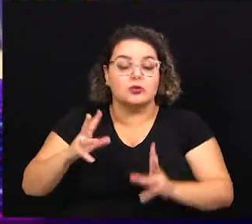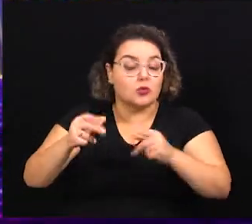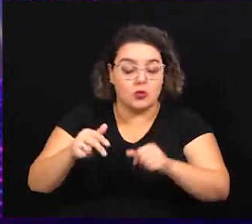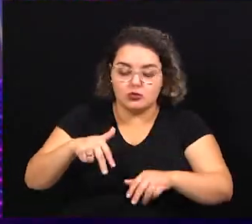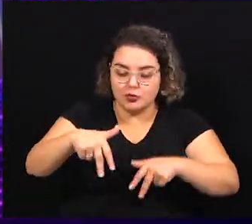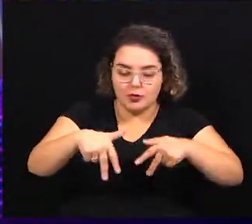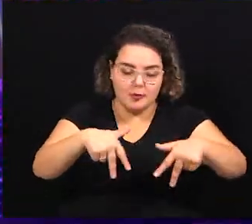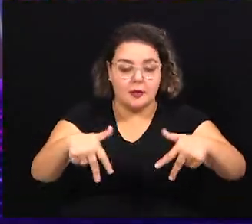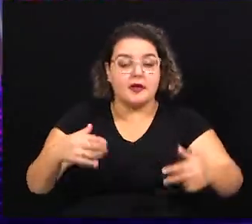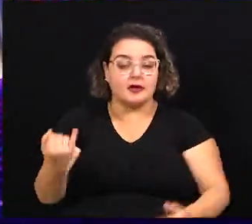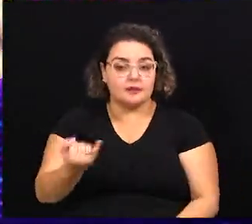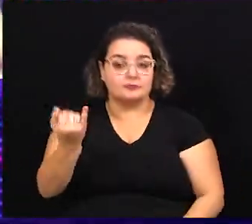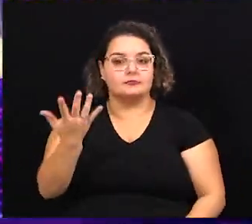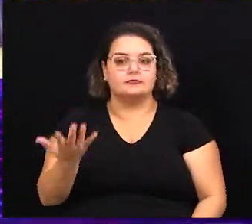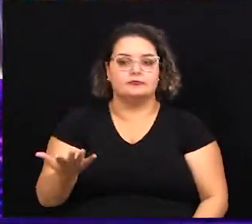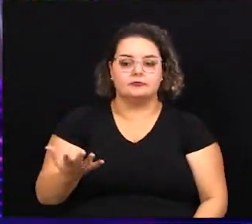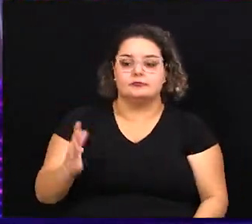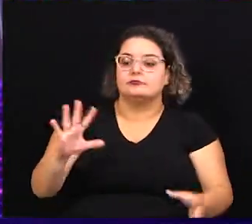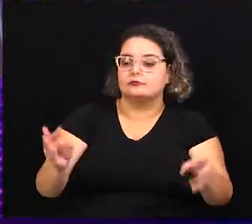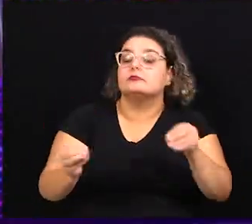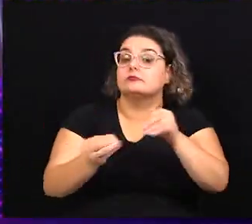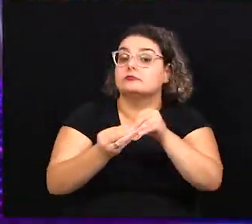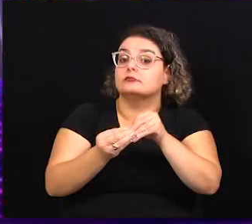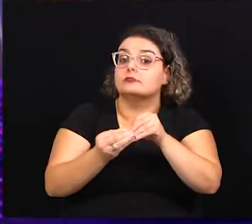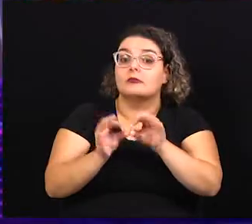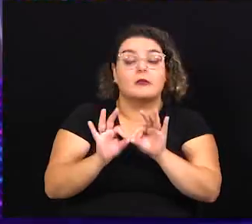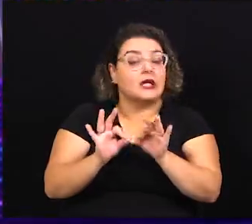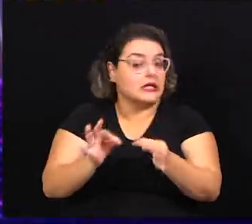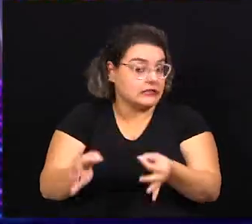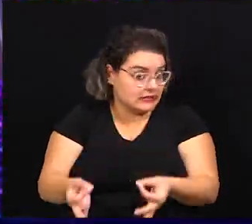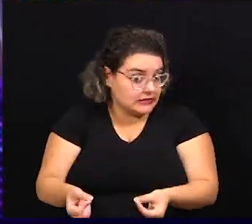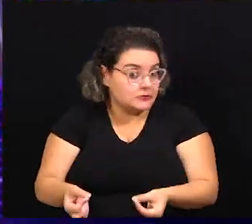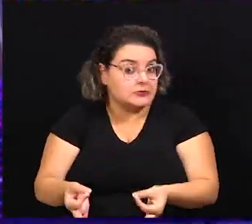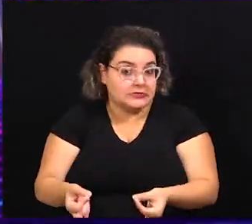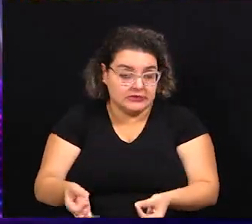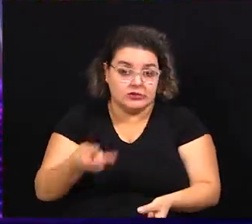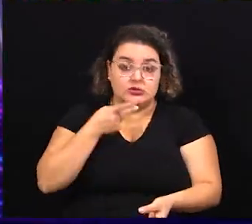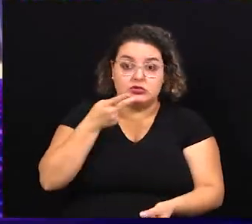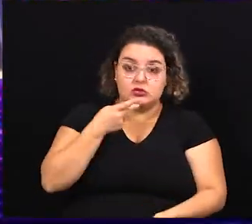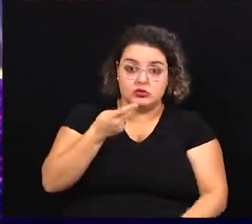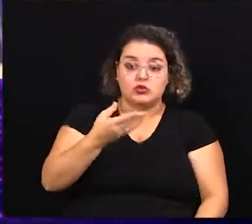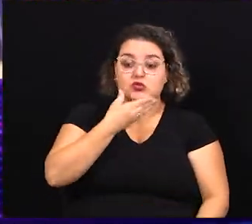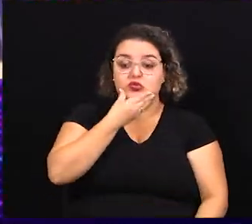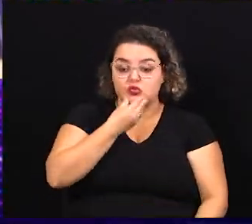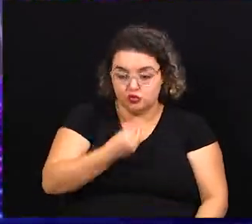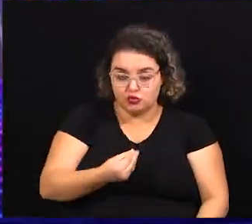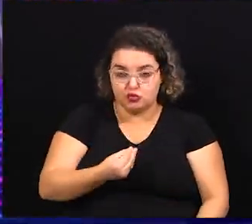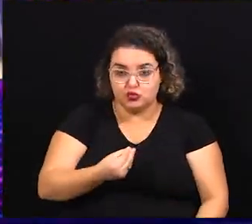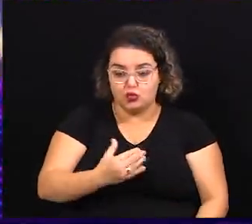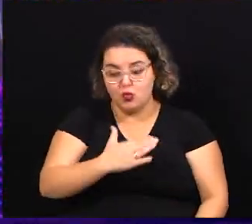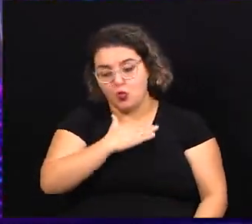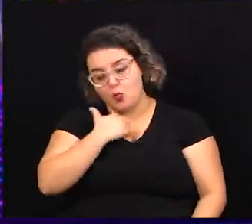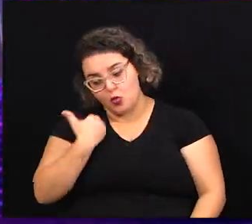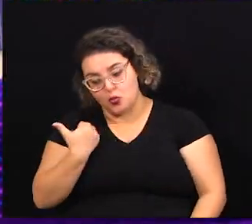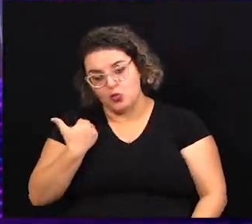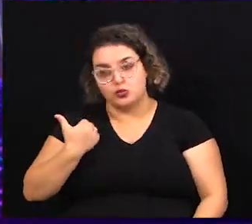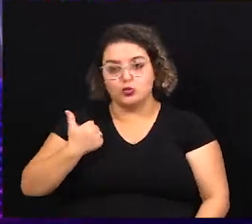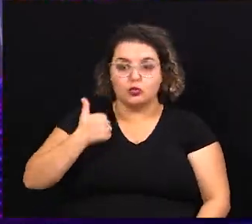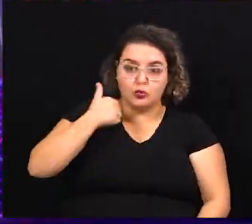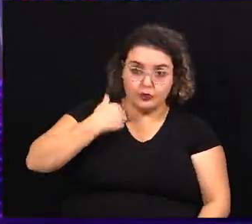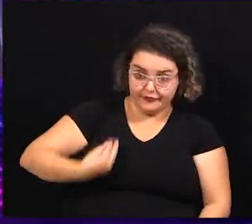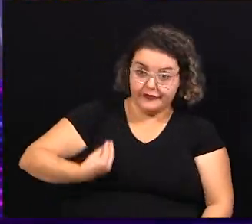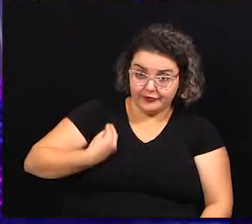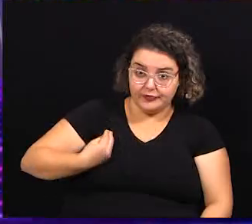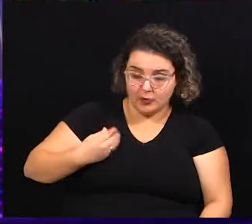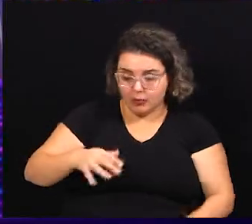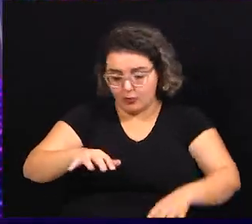Claro, perfeito. A sinopse do livro, ela é bem, assim, entre aspas, simples. Ela conta a história de um morto-vivo